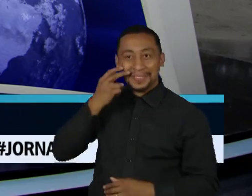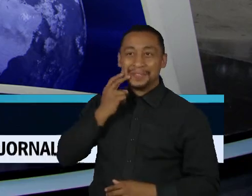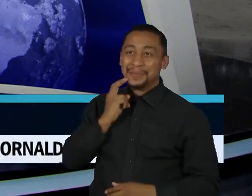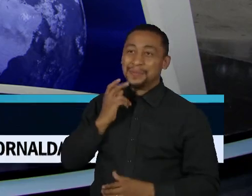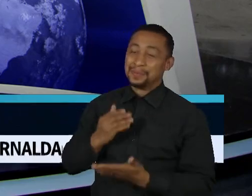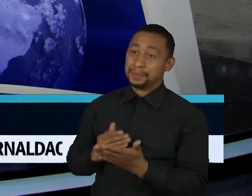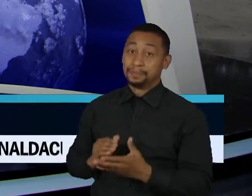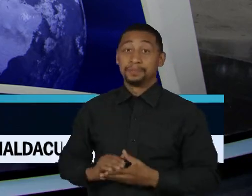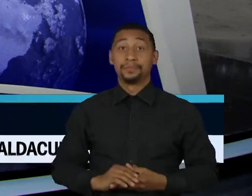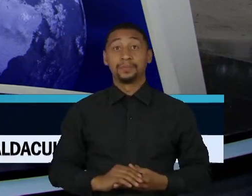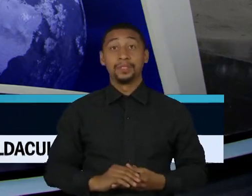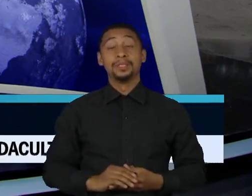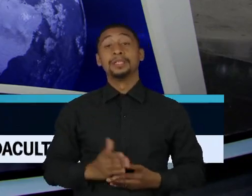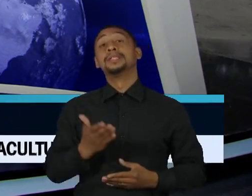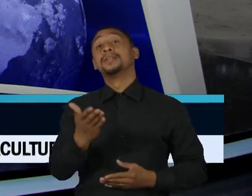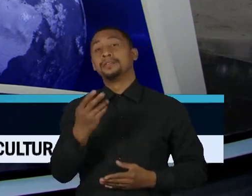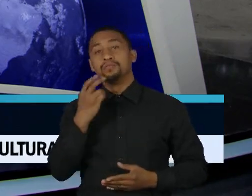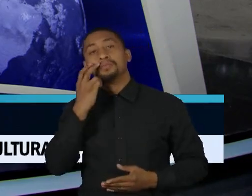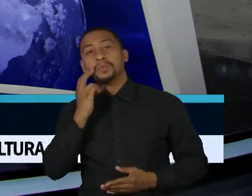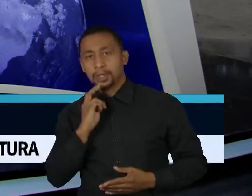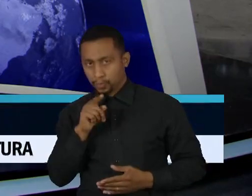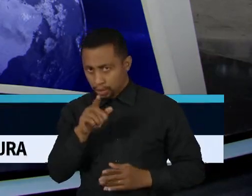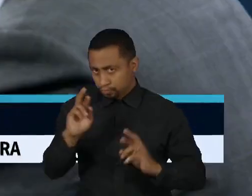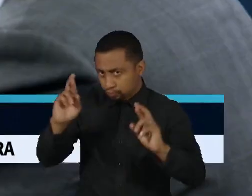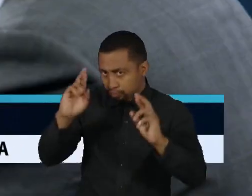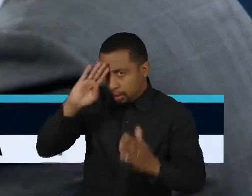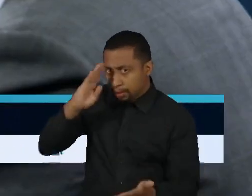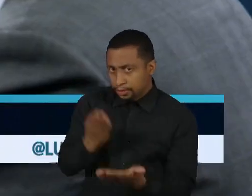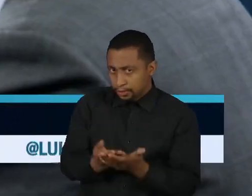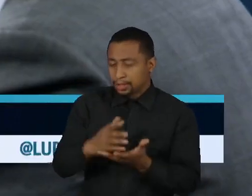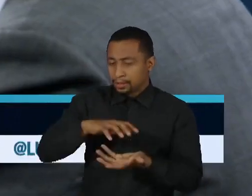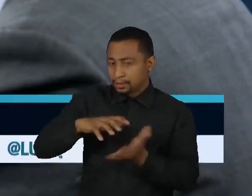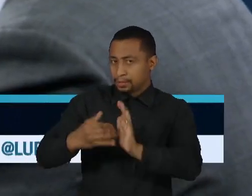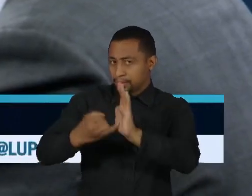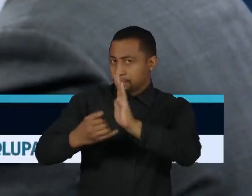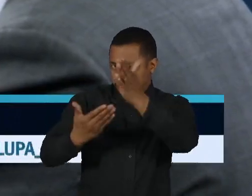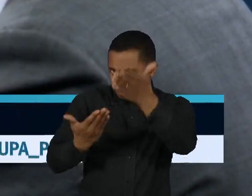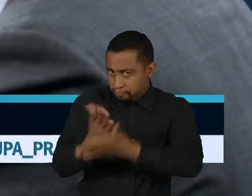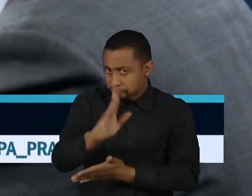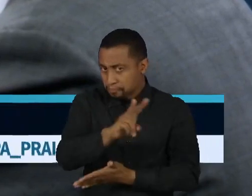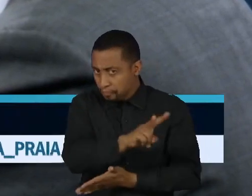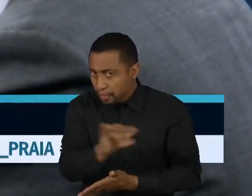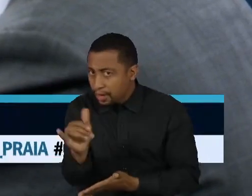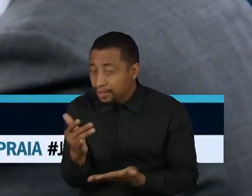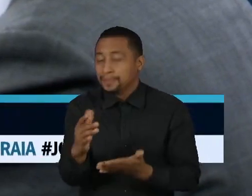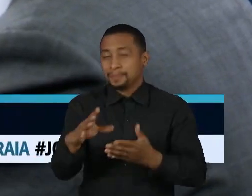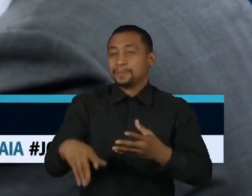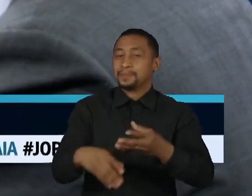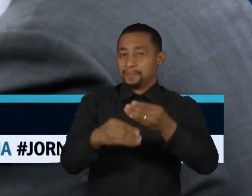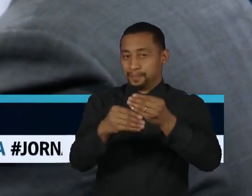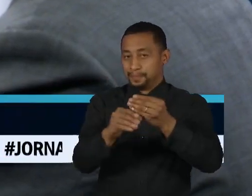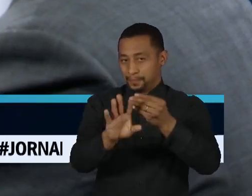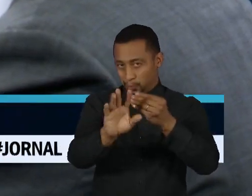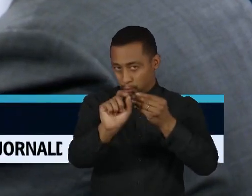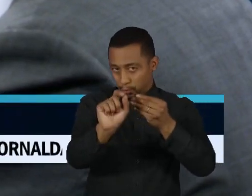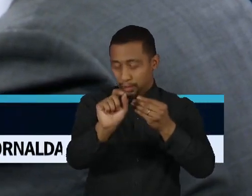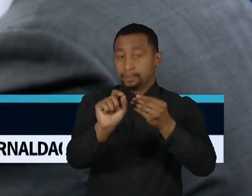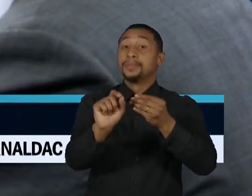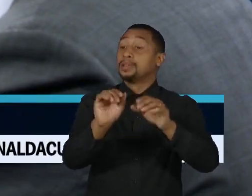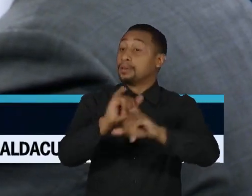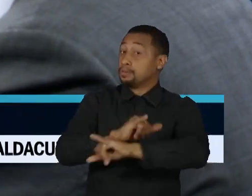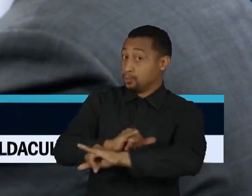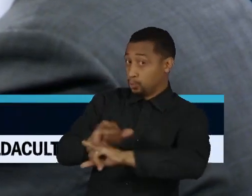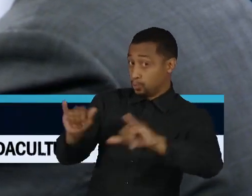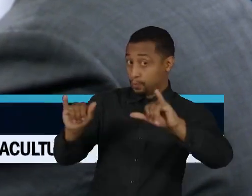Doutor O senhor também está otimista quantos parlamentares e o governo para aprovação da medida e eu emendo nisso uma outra pergunta fala-se No Impacto de até